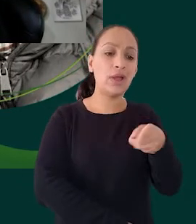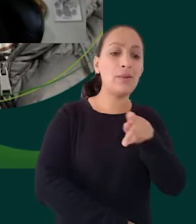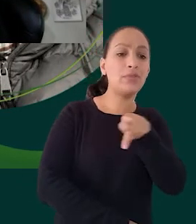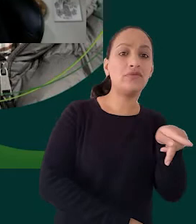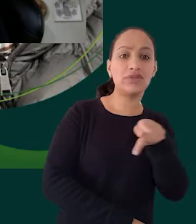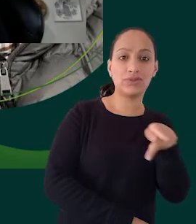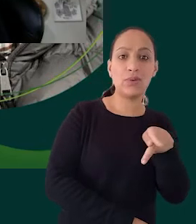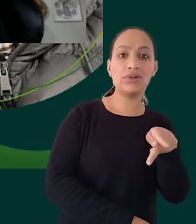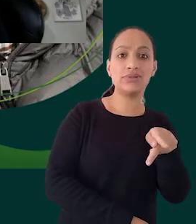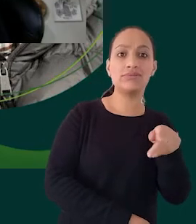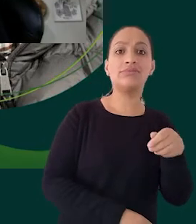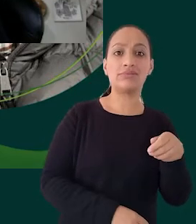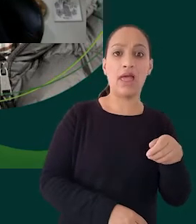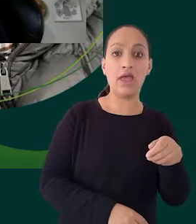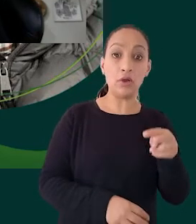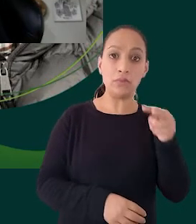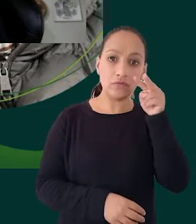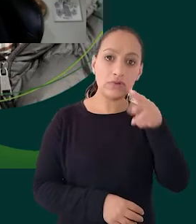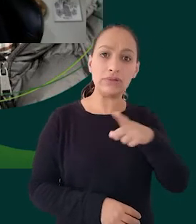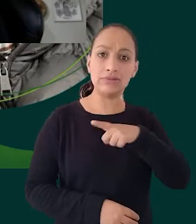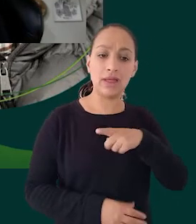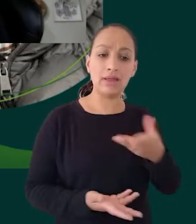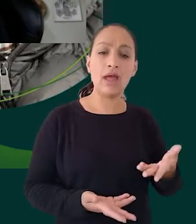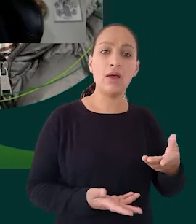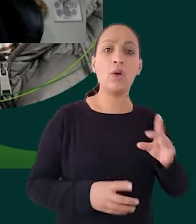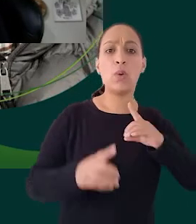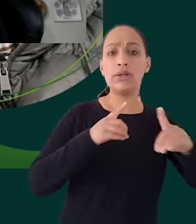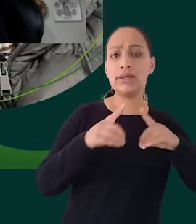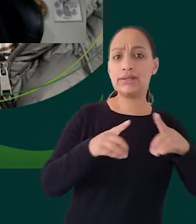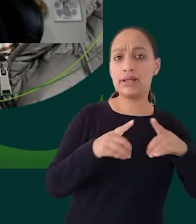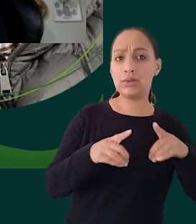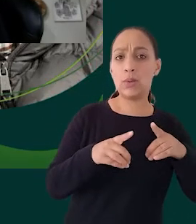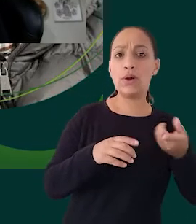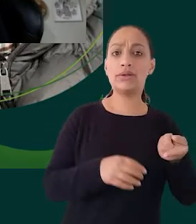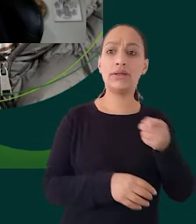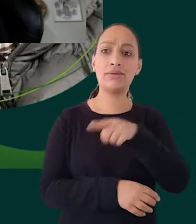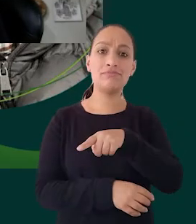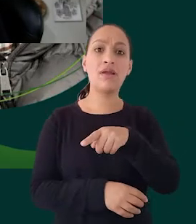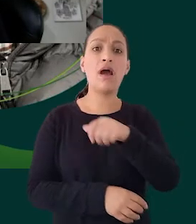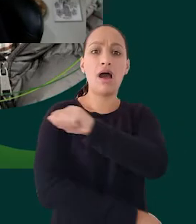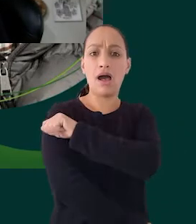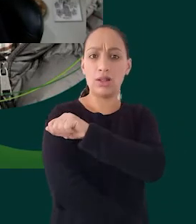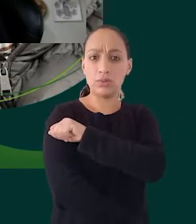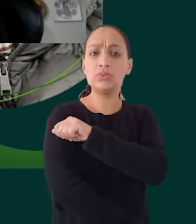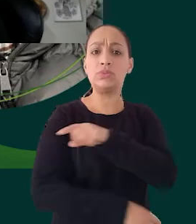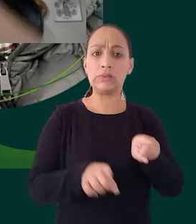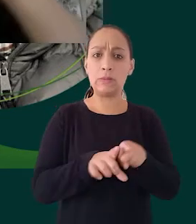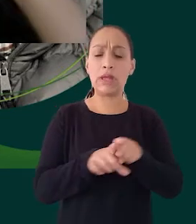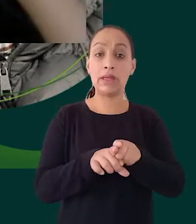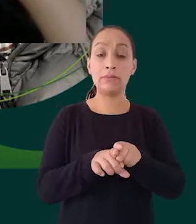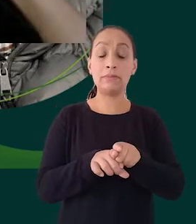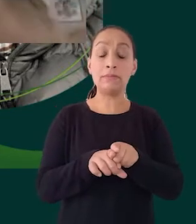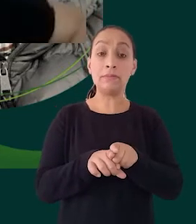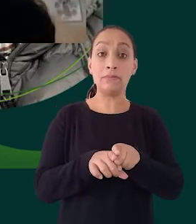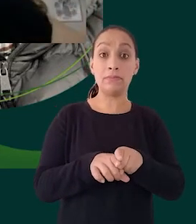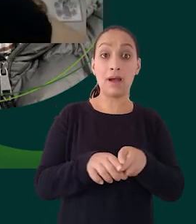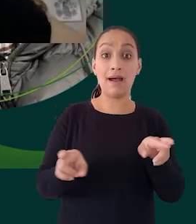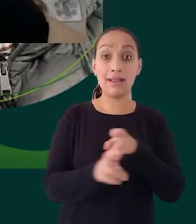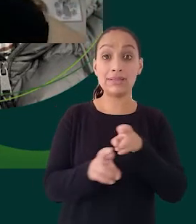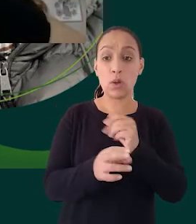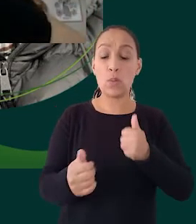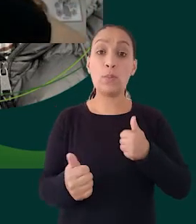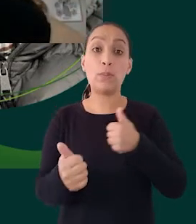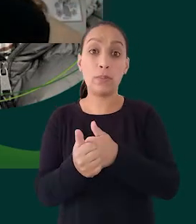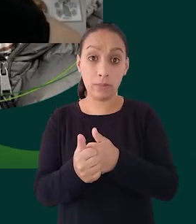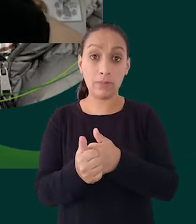relações entre professores, coordenador e professores, perdão, e coordenadores e alunos. Assim, é uma relação bem próxima, realmente. A